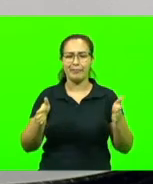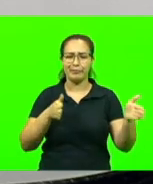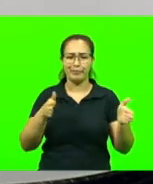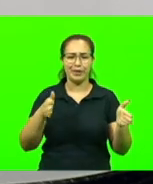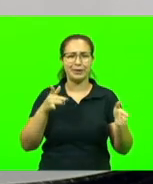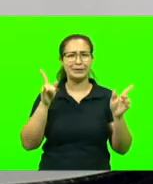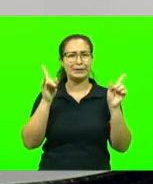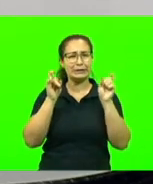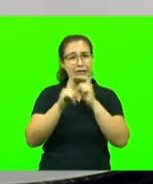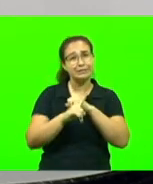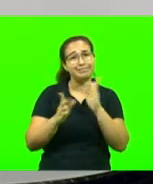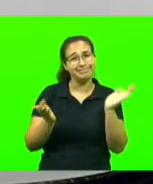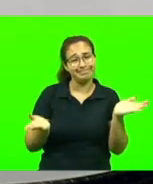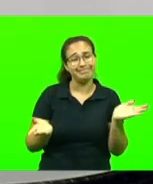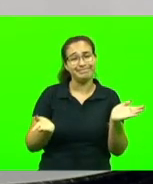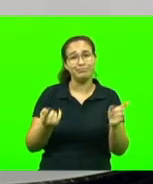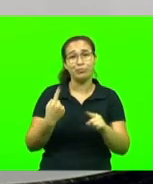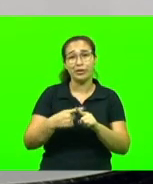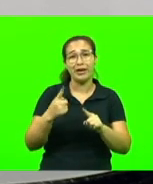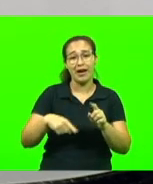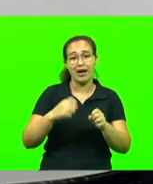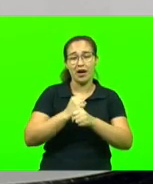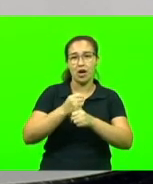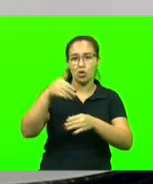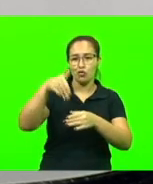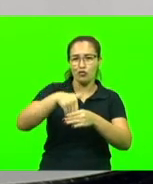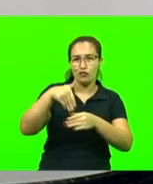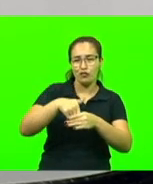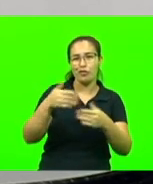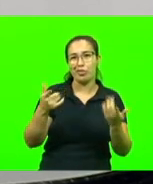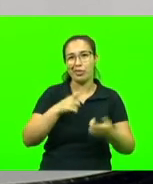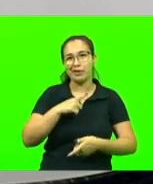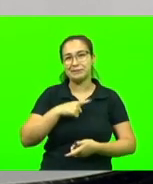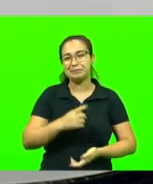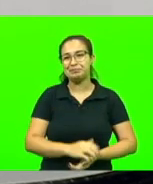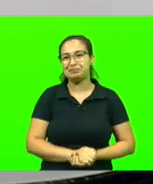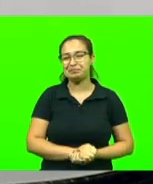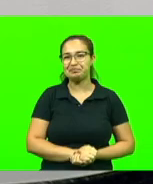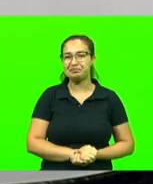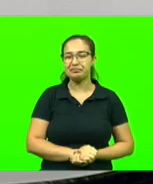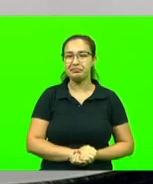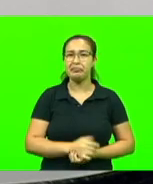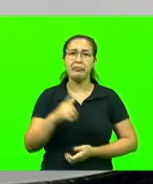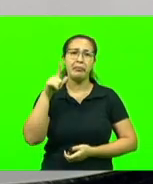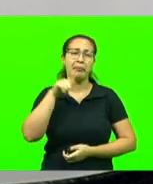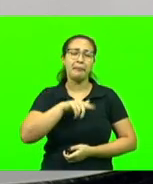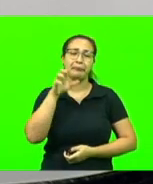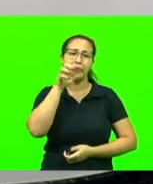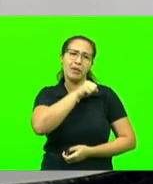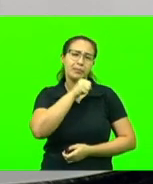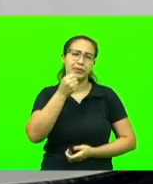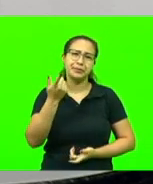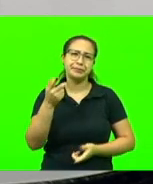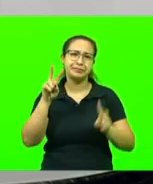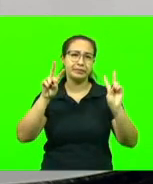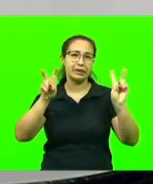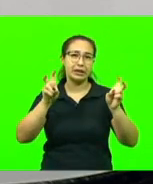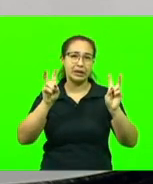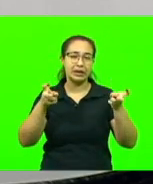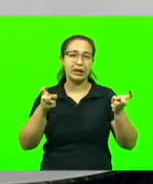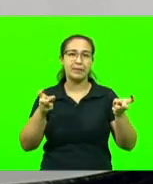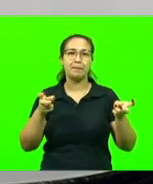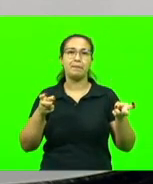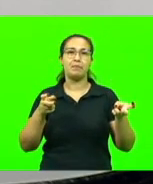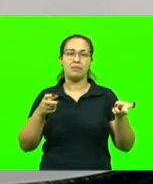Mas eu quero aqui também brevemente, senhor presidente, mencionar um tema que está muito